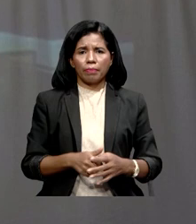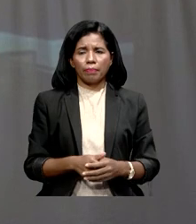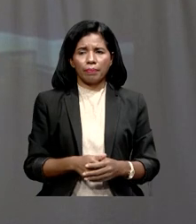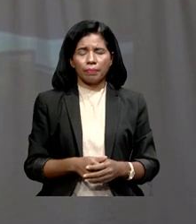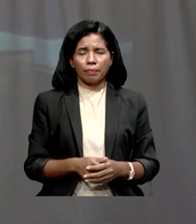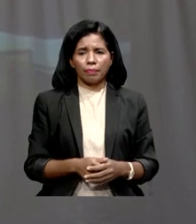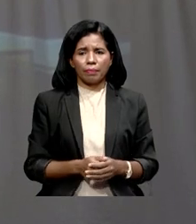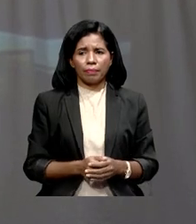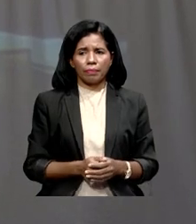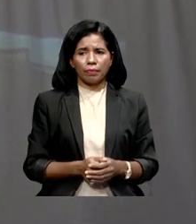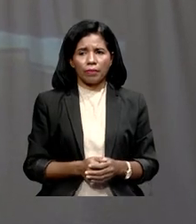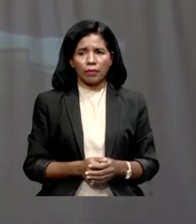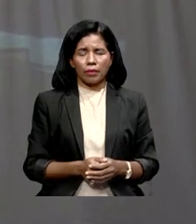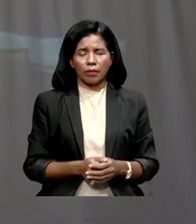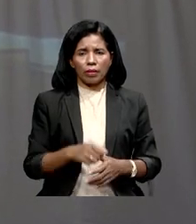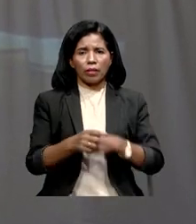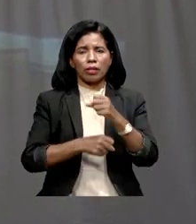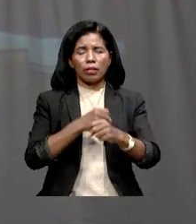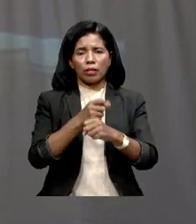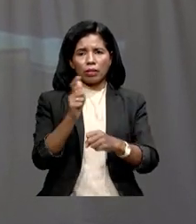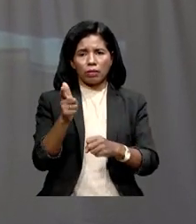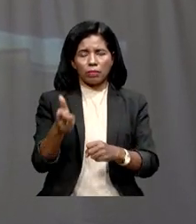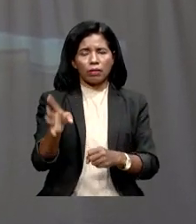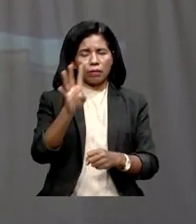Será durante 24 anos